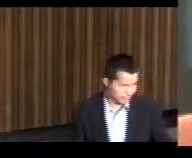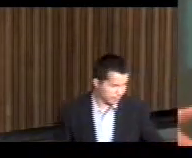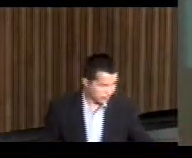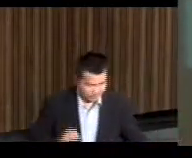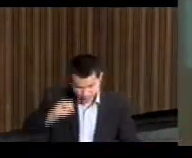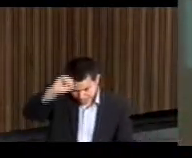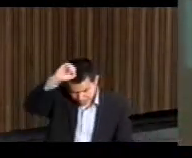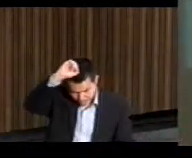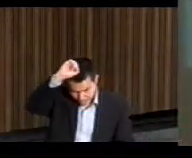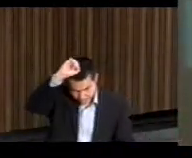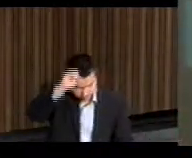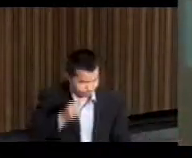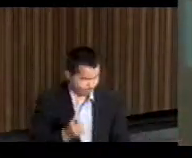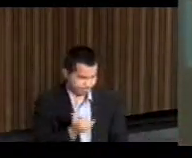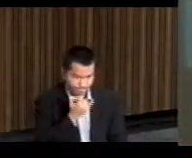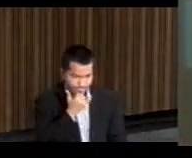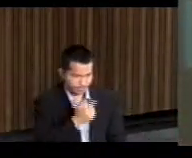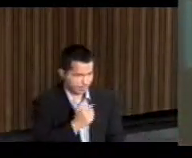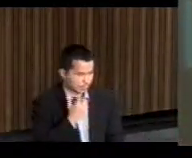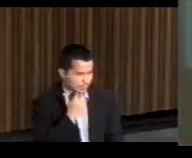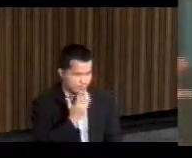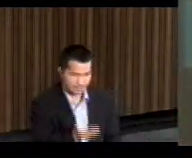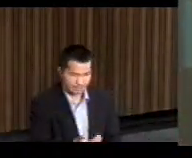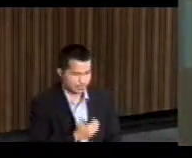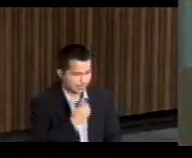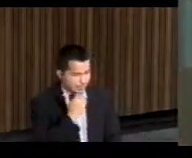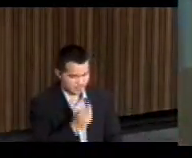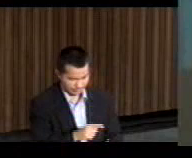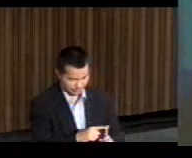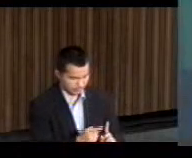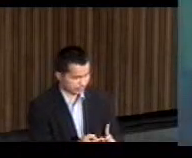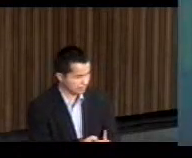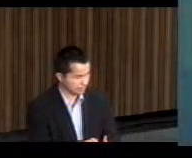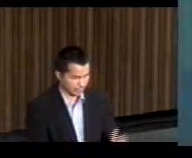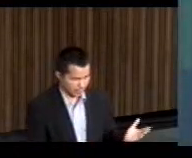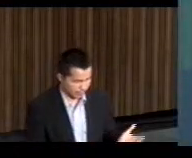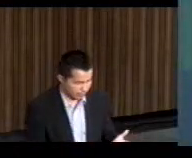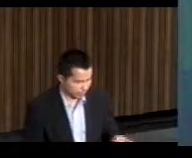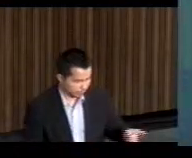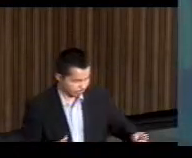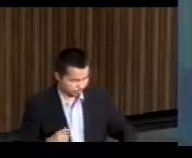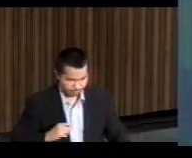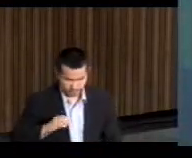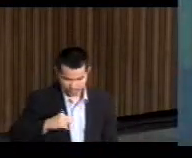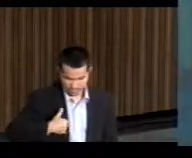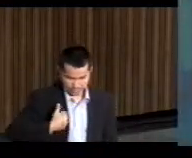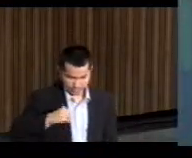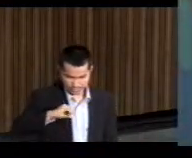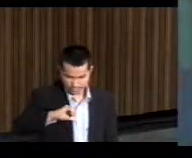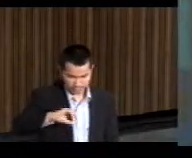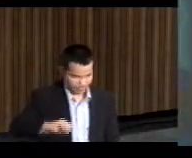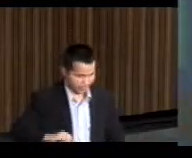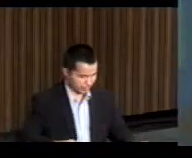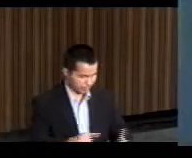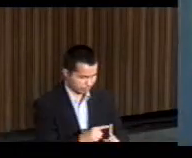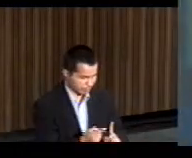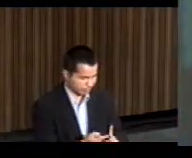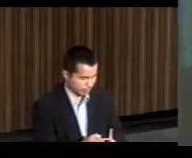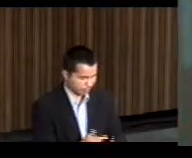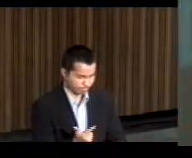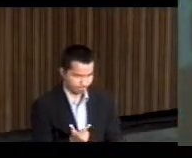agora, não vai ser agora, quando ela tem 90 anos, que ela vai ser mãe.